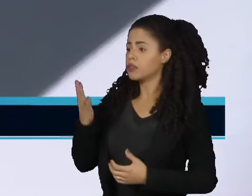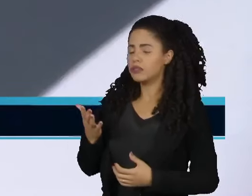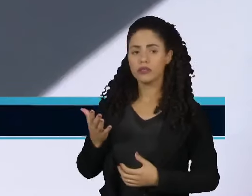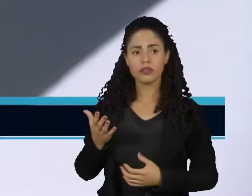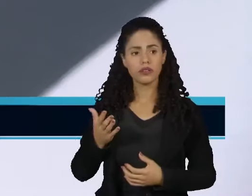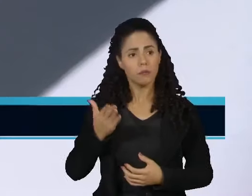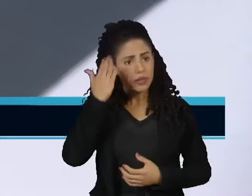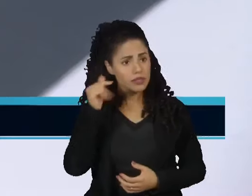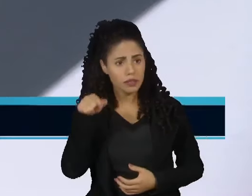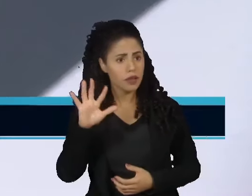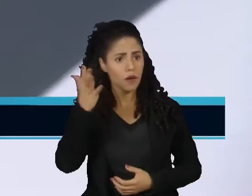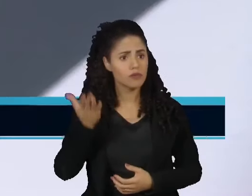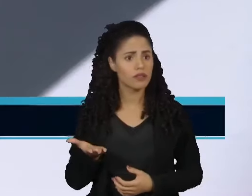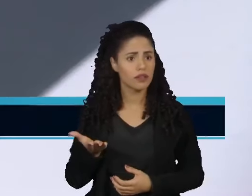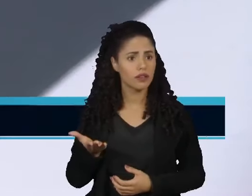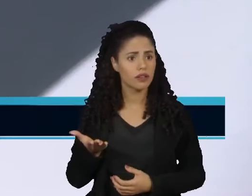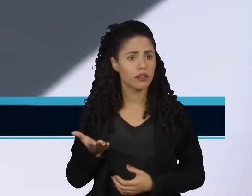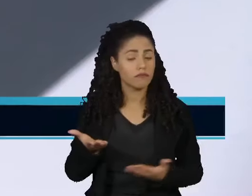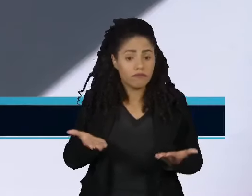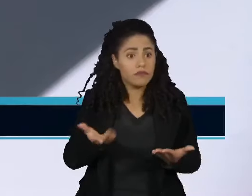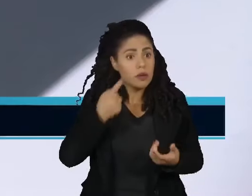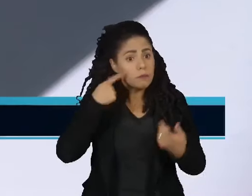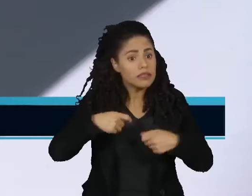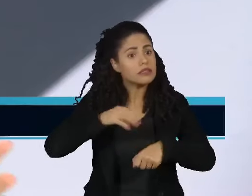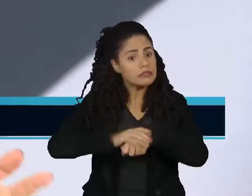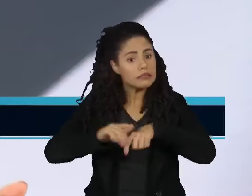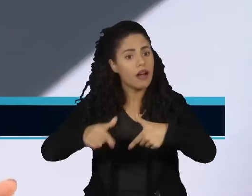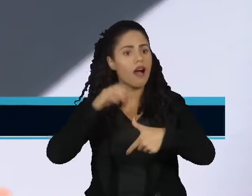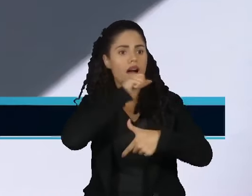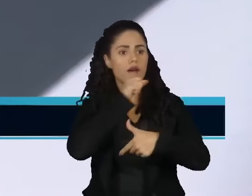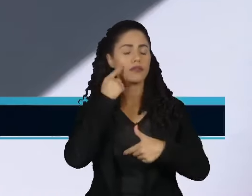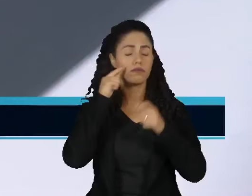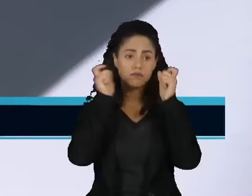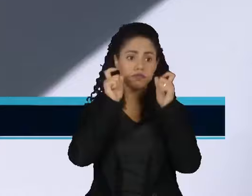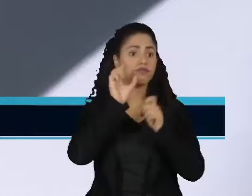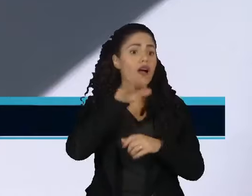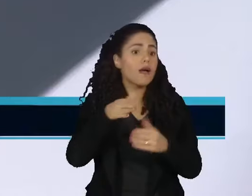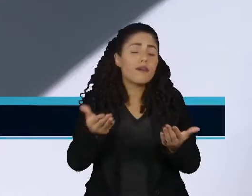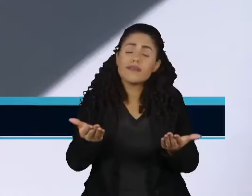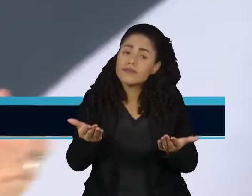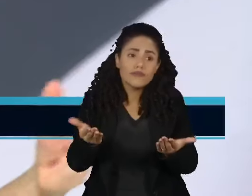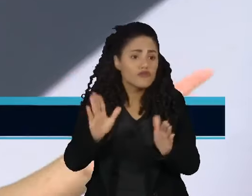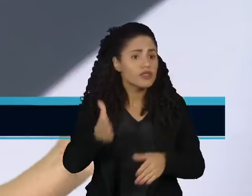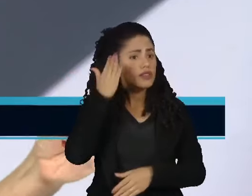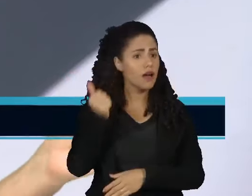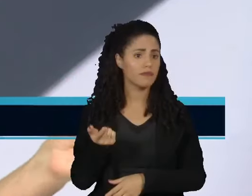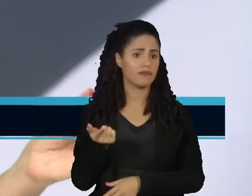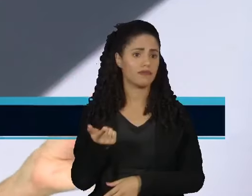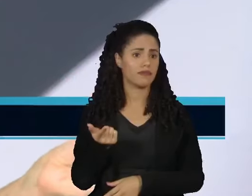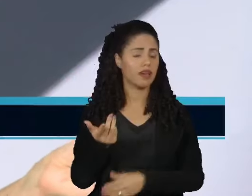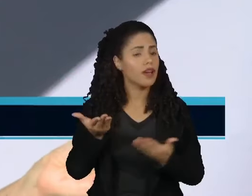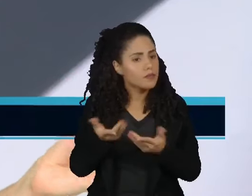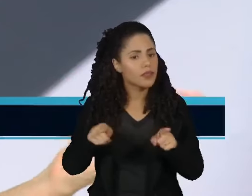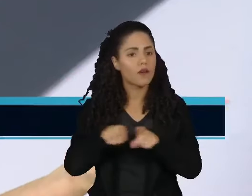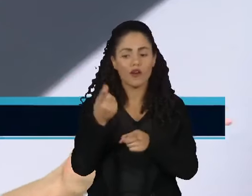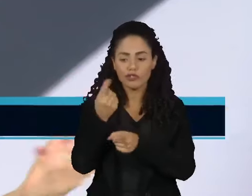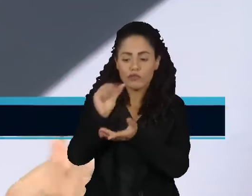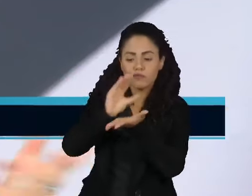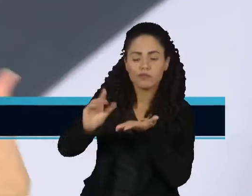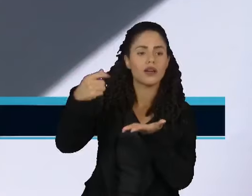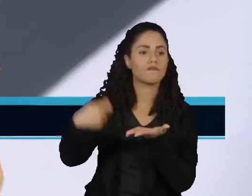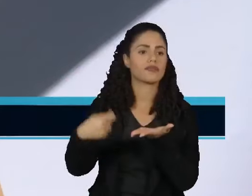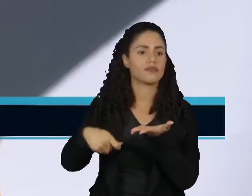se surpreende com o previsível. A essa altura do campeonato é previsível, é chocante, é urgente, mas é previsível. Então, assim, não ter as emendas,